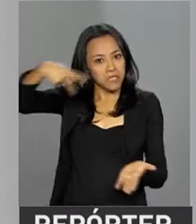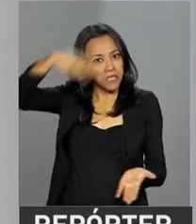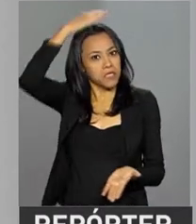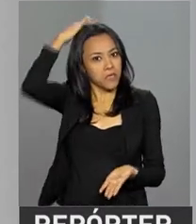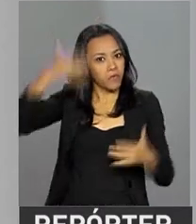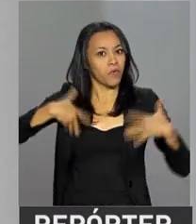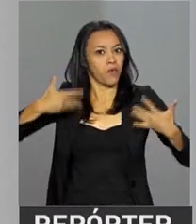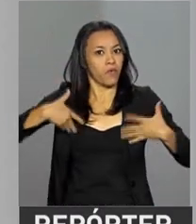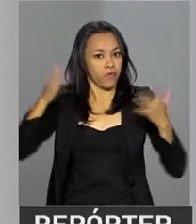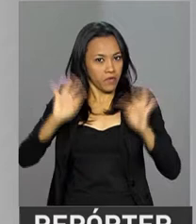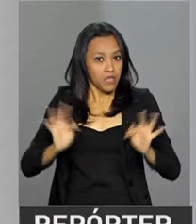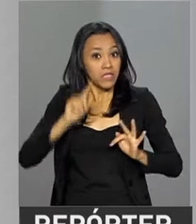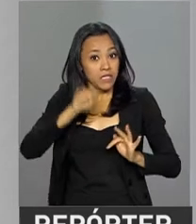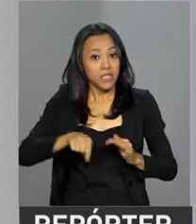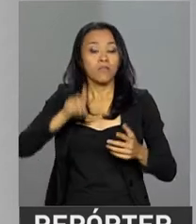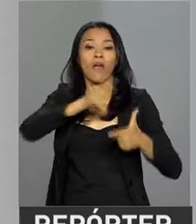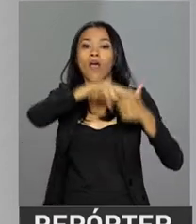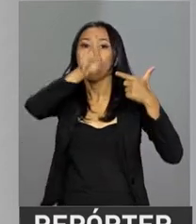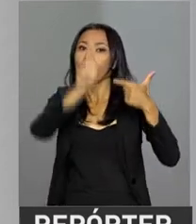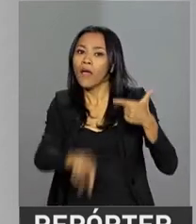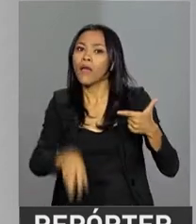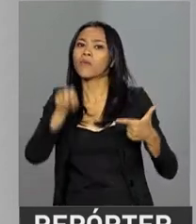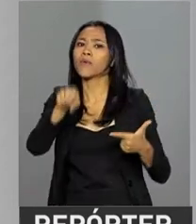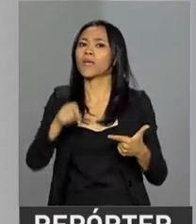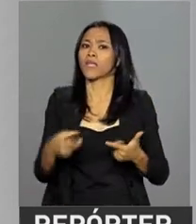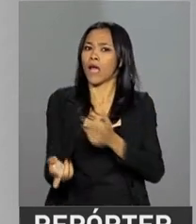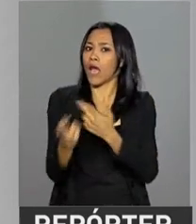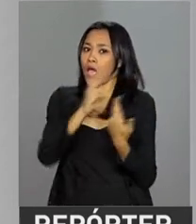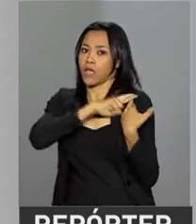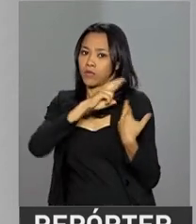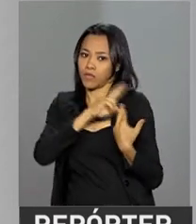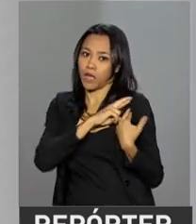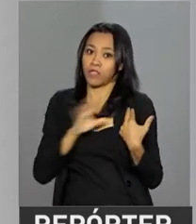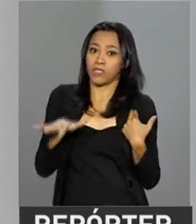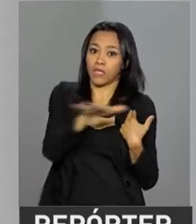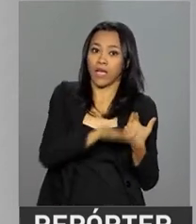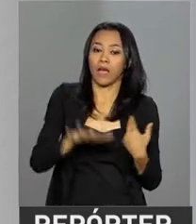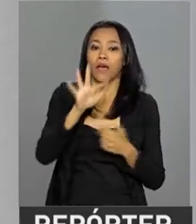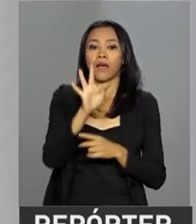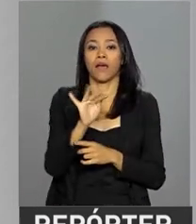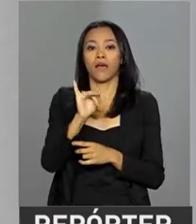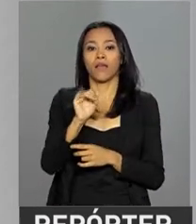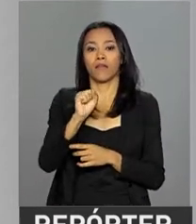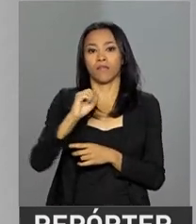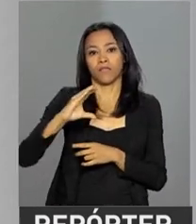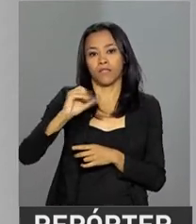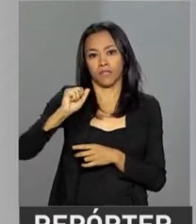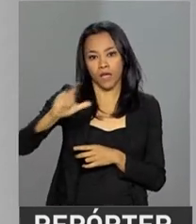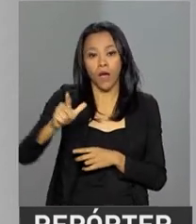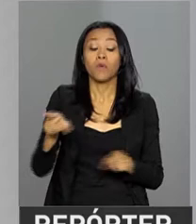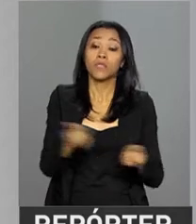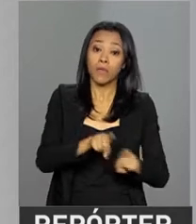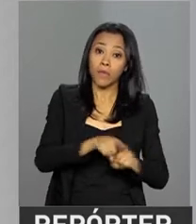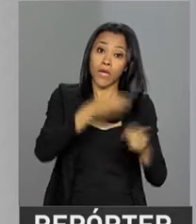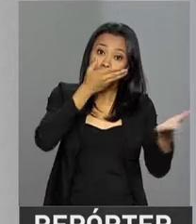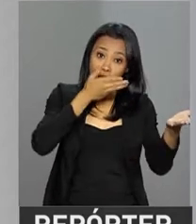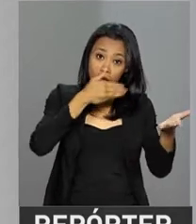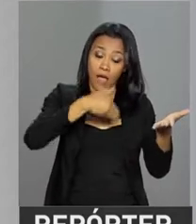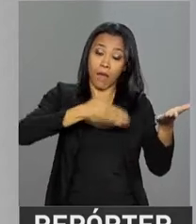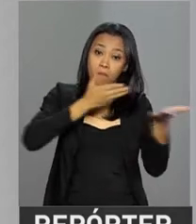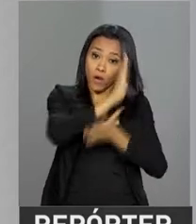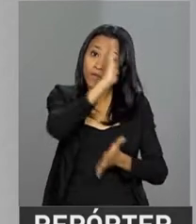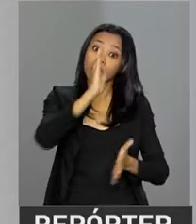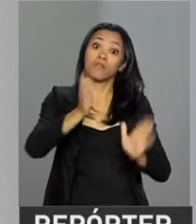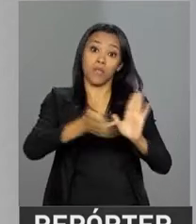positivo nas contas é fruto da responsabilidade fiscal. Michel Temer disse também que, com a aprovação da reforma da Previdência,